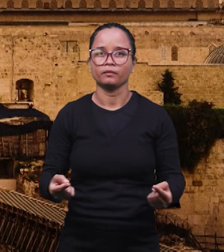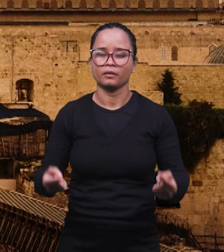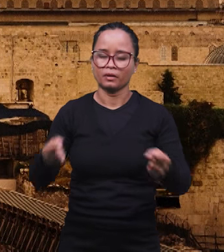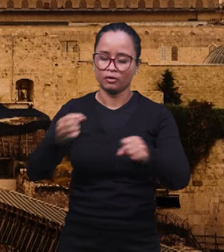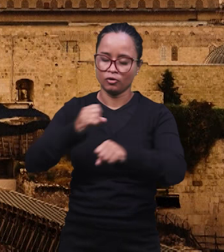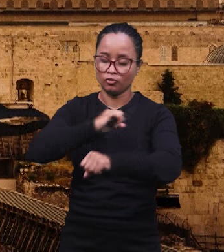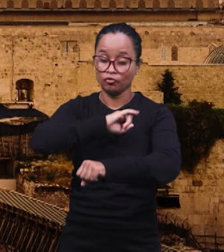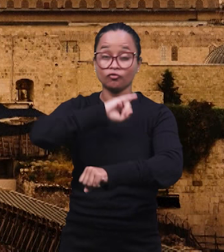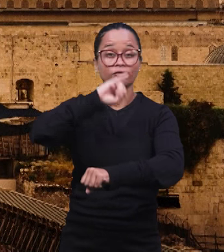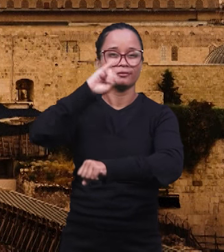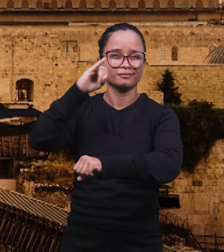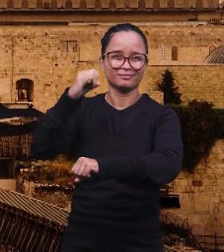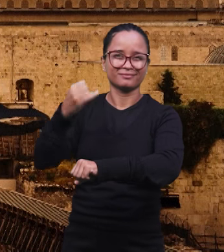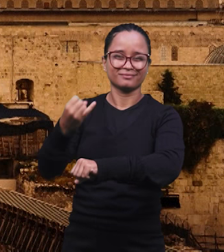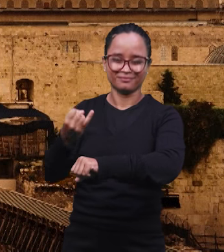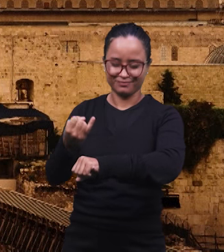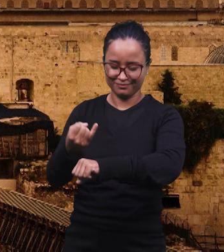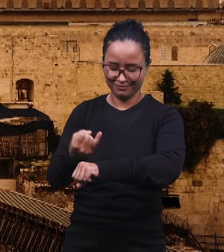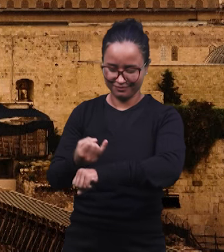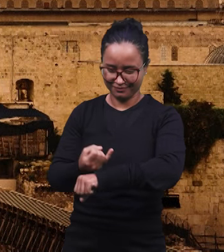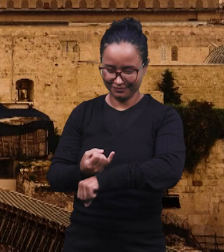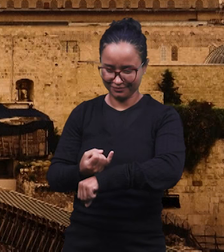cruz.